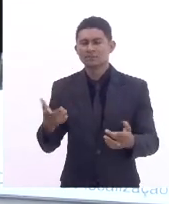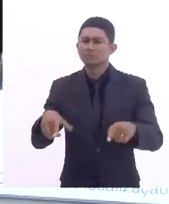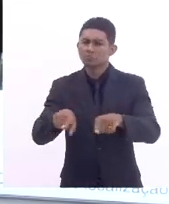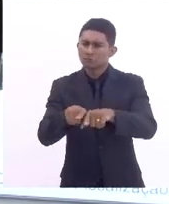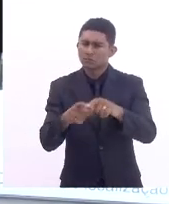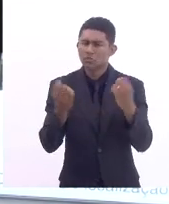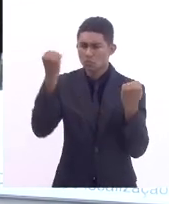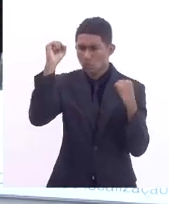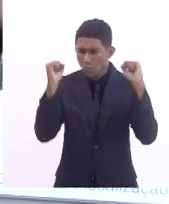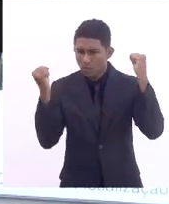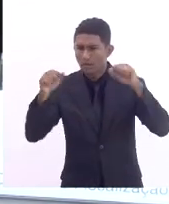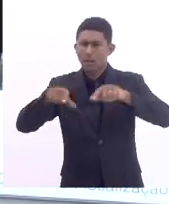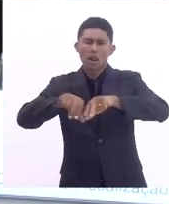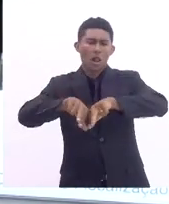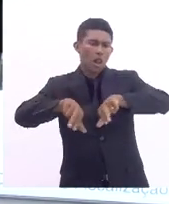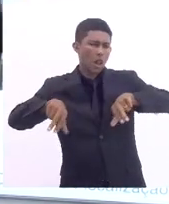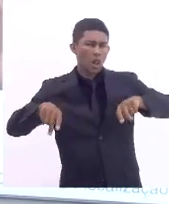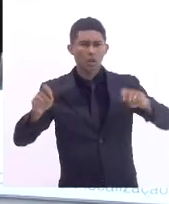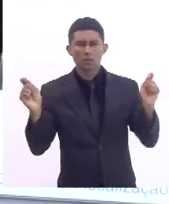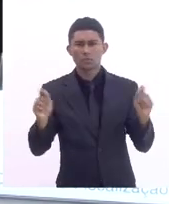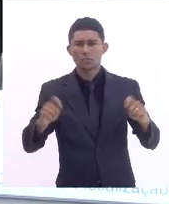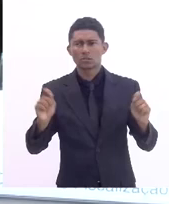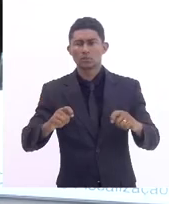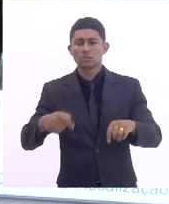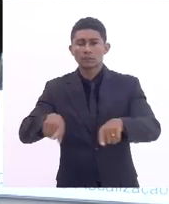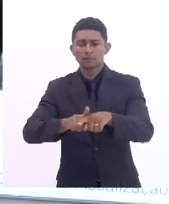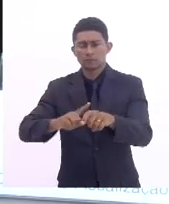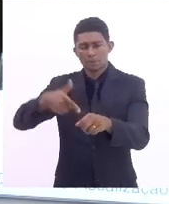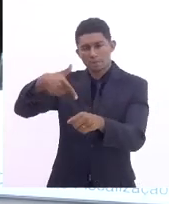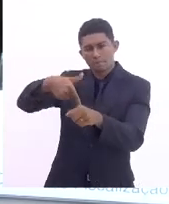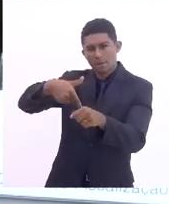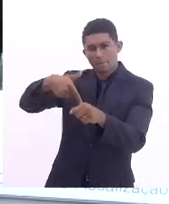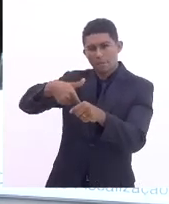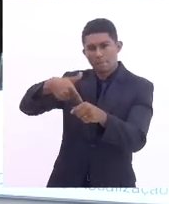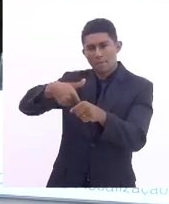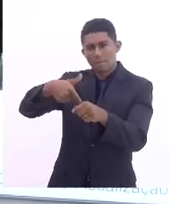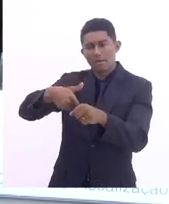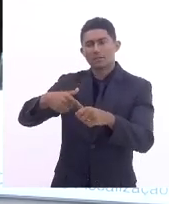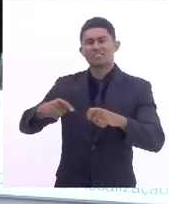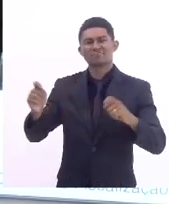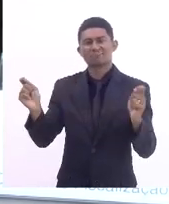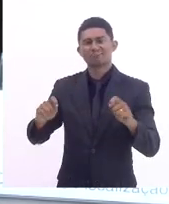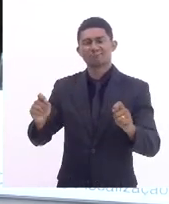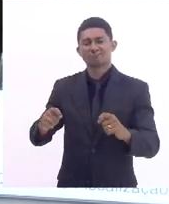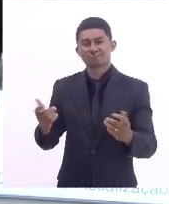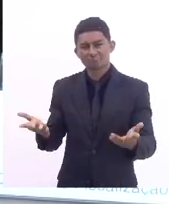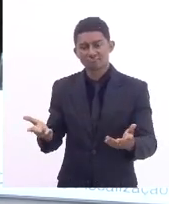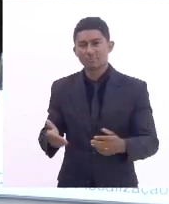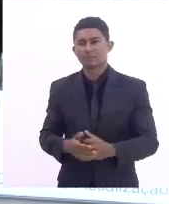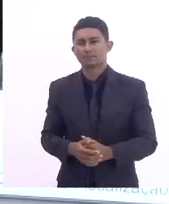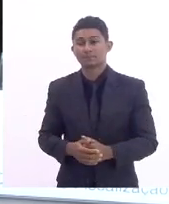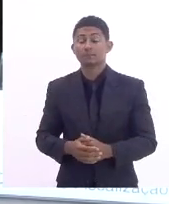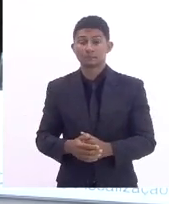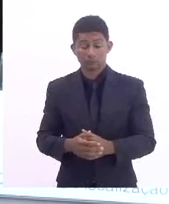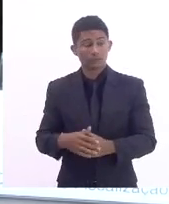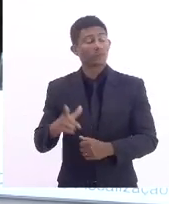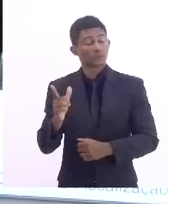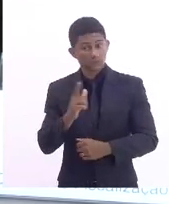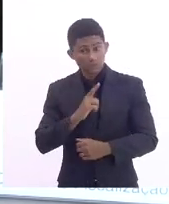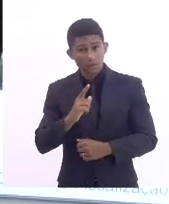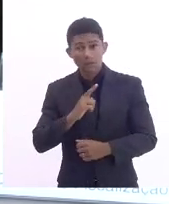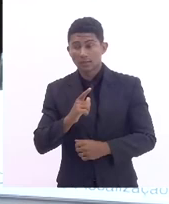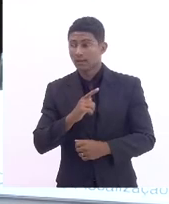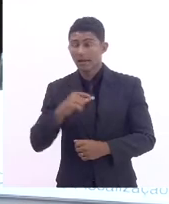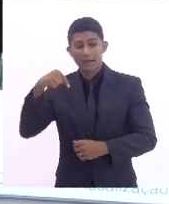Fantástico 11 bacia petrolífera maravilhosa então nós temos tudo na mão